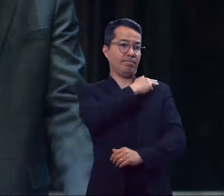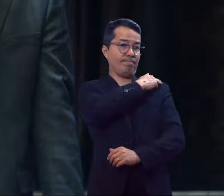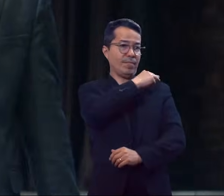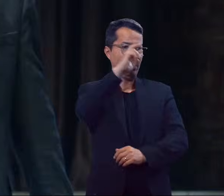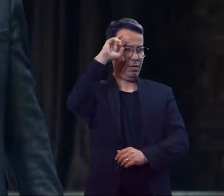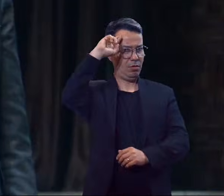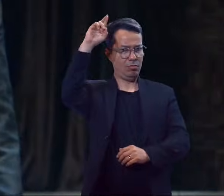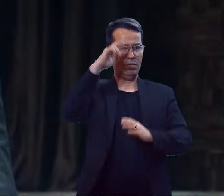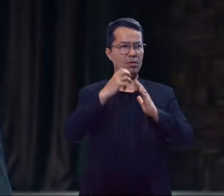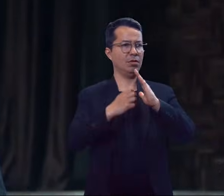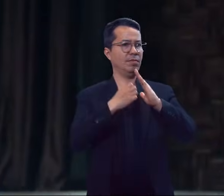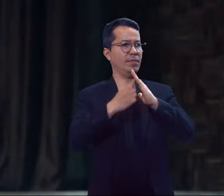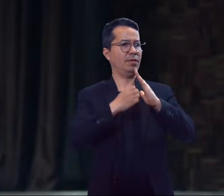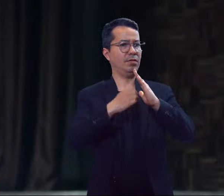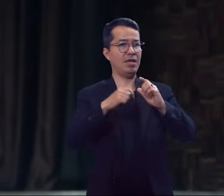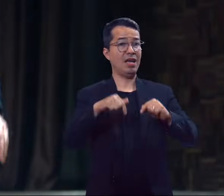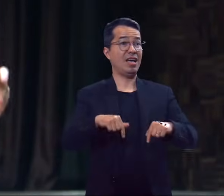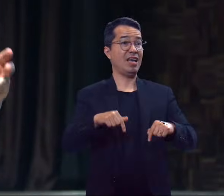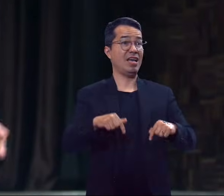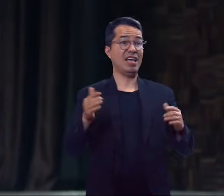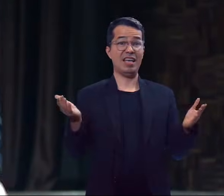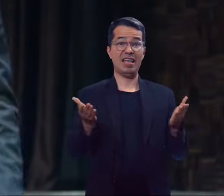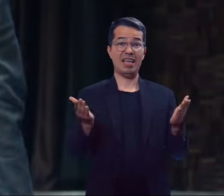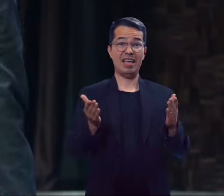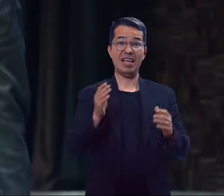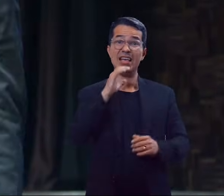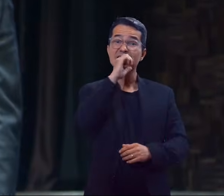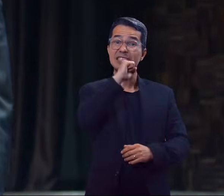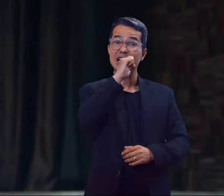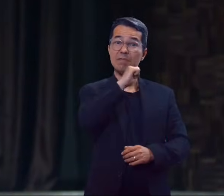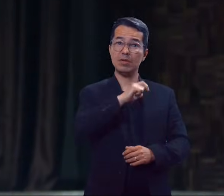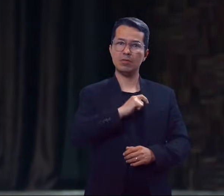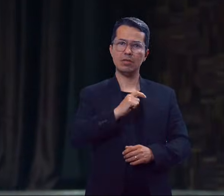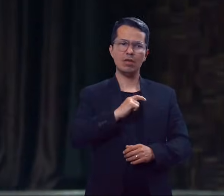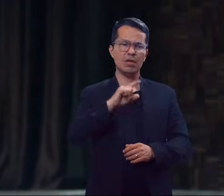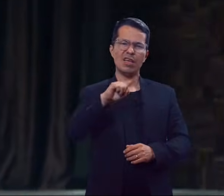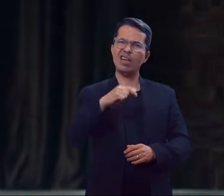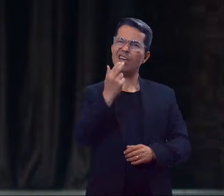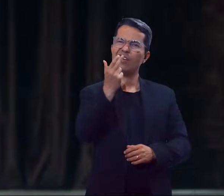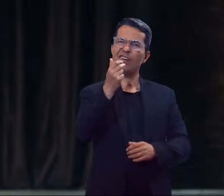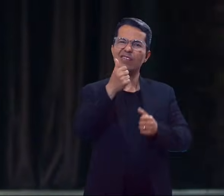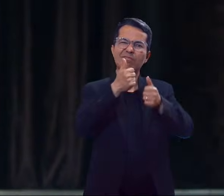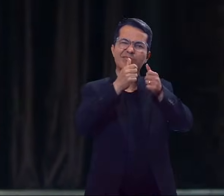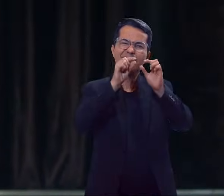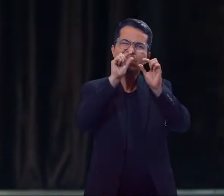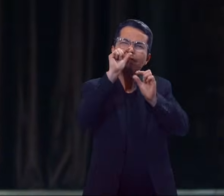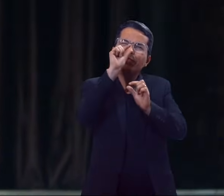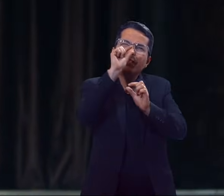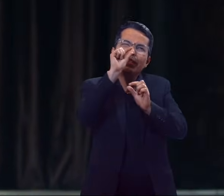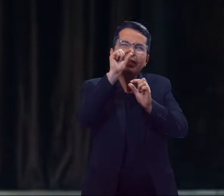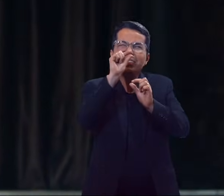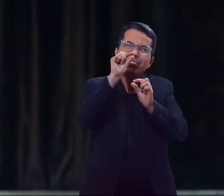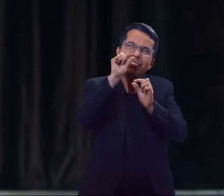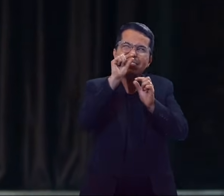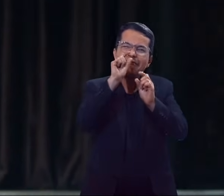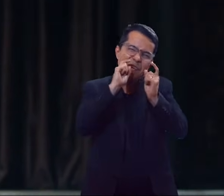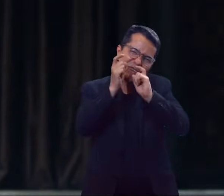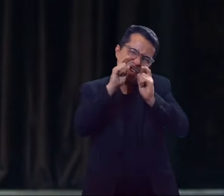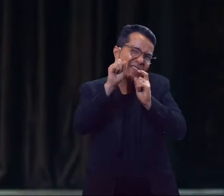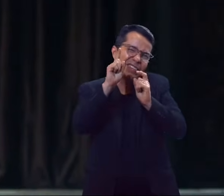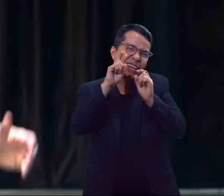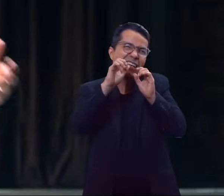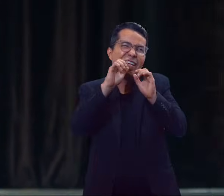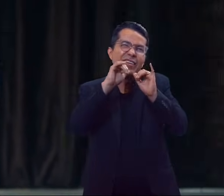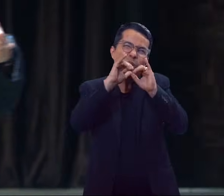Nesse sábado, eles vão estar promovendo um evento para empreendedores e quem gosta de tecnologia.